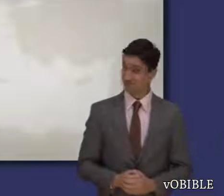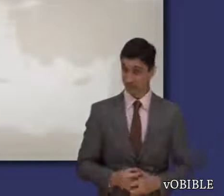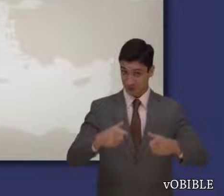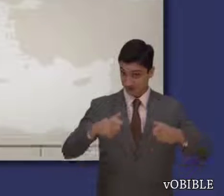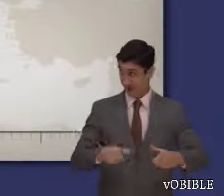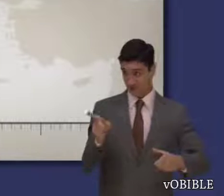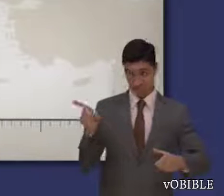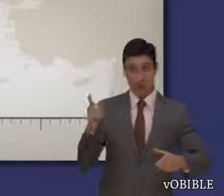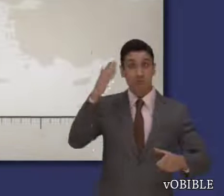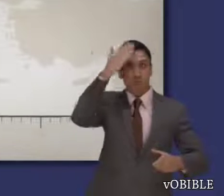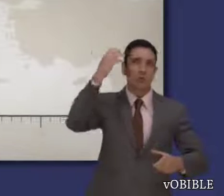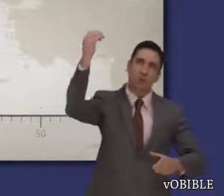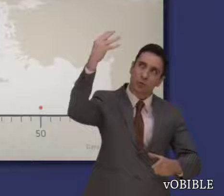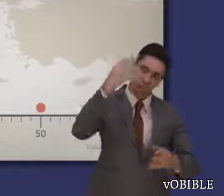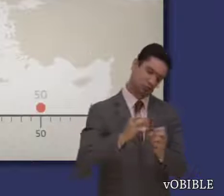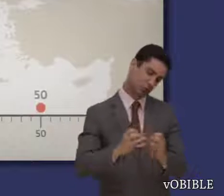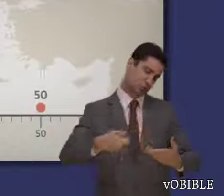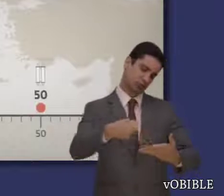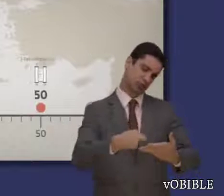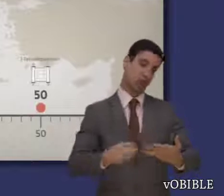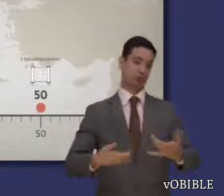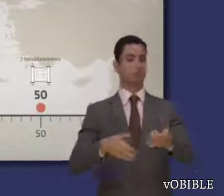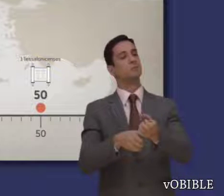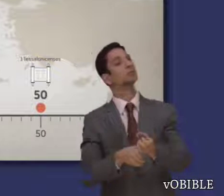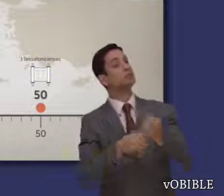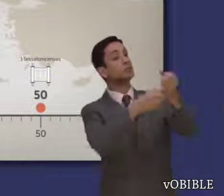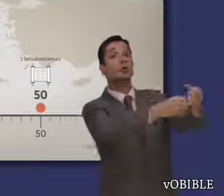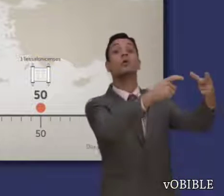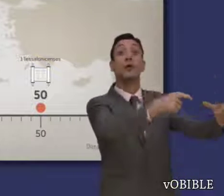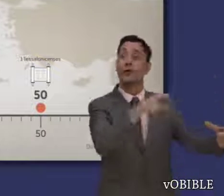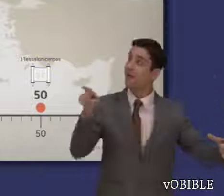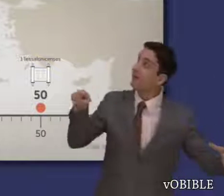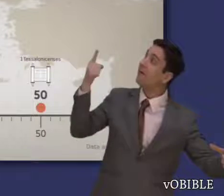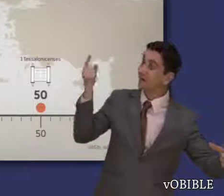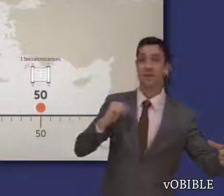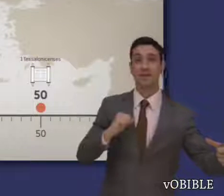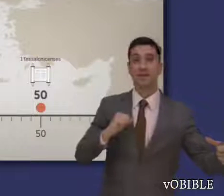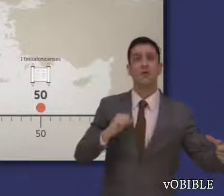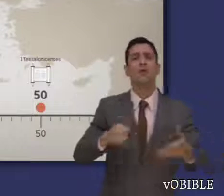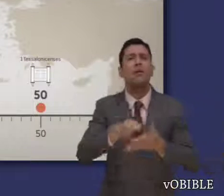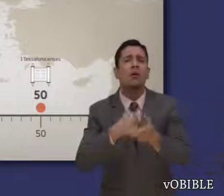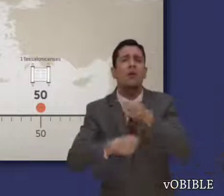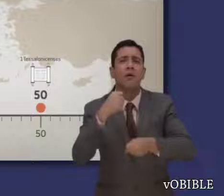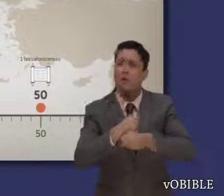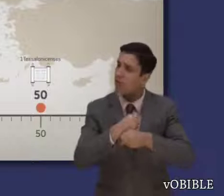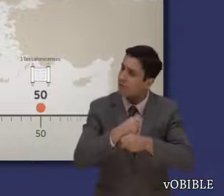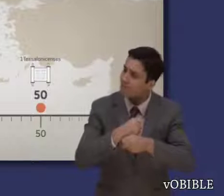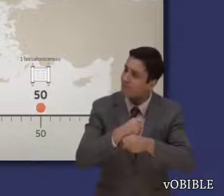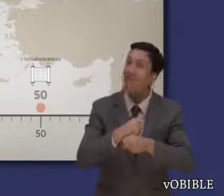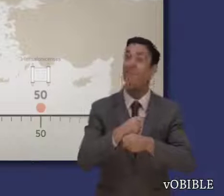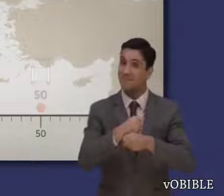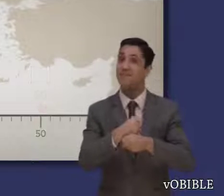Inspirado por Deus, o apóstolo Paulo escreveu essa carta em Corinto, provavelmente no final do ano 50, durante sua segunda